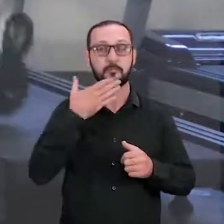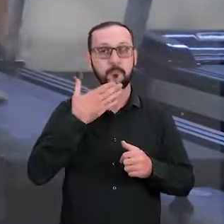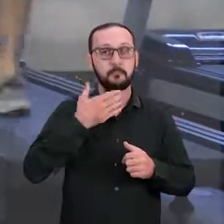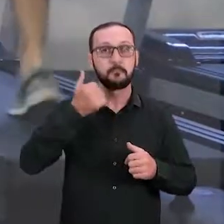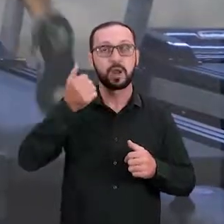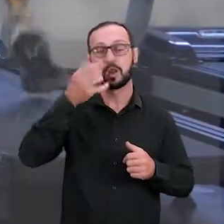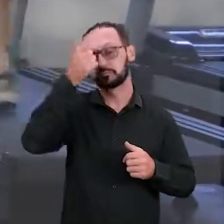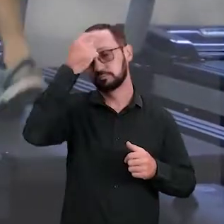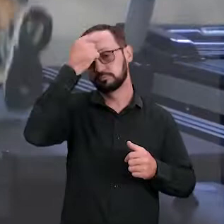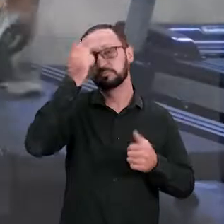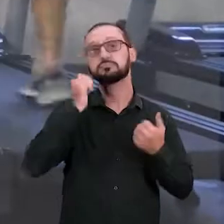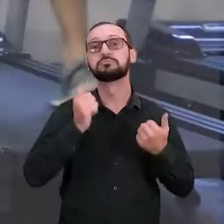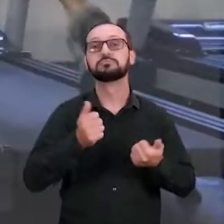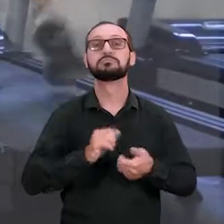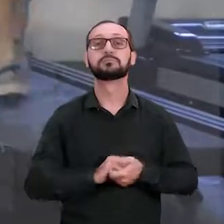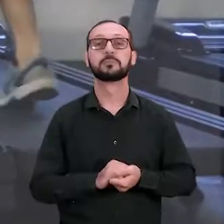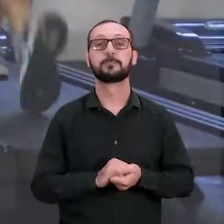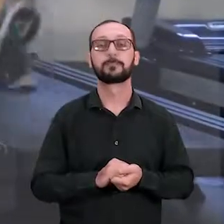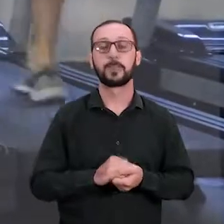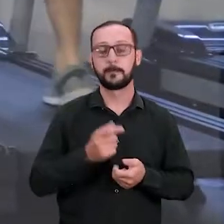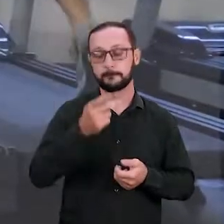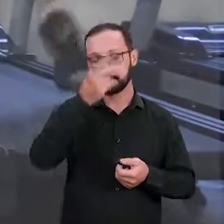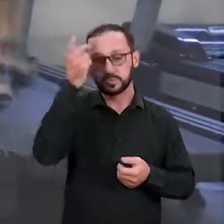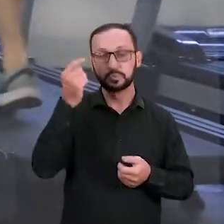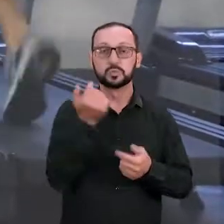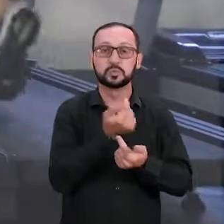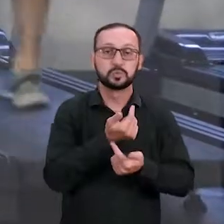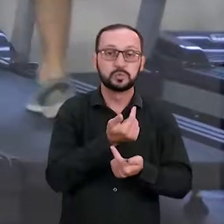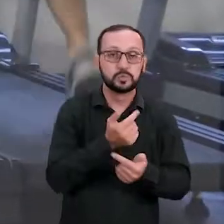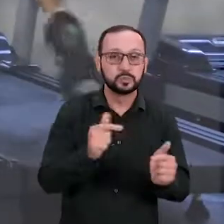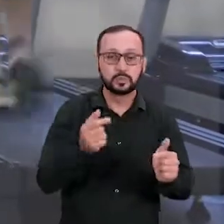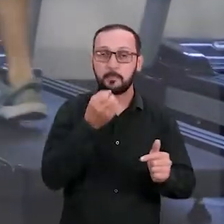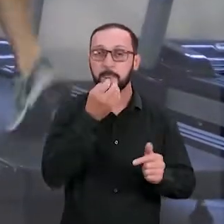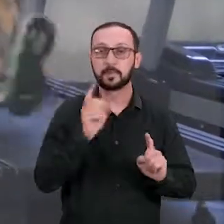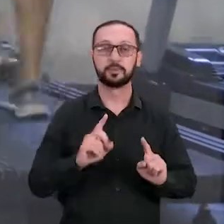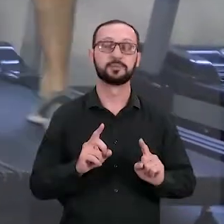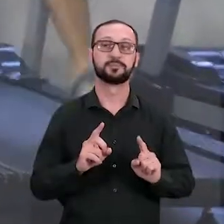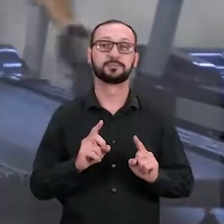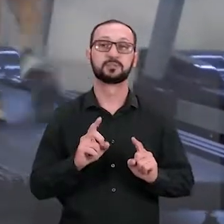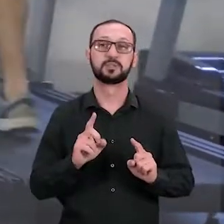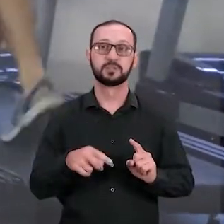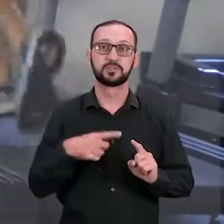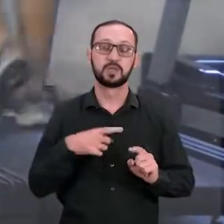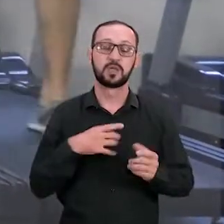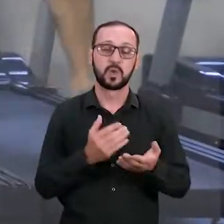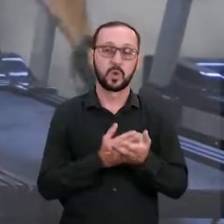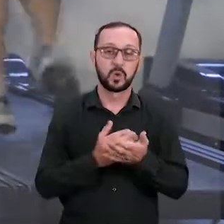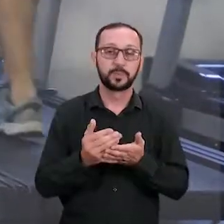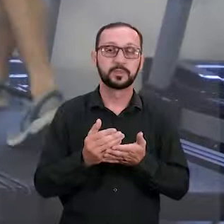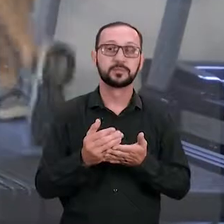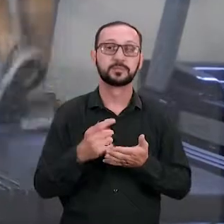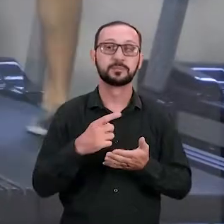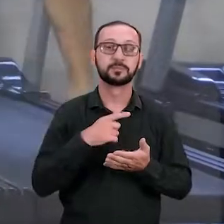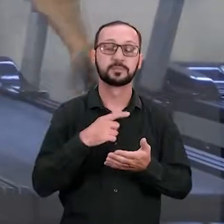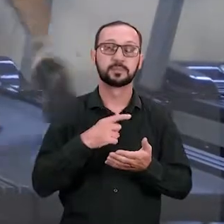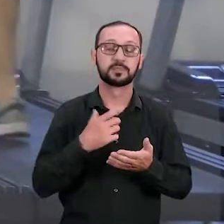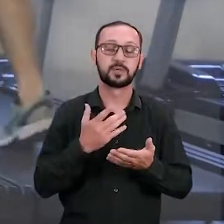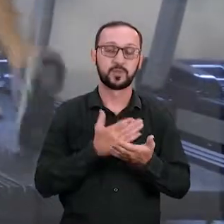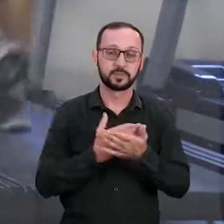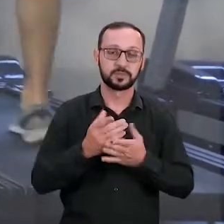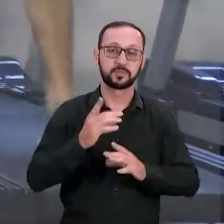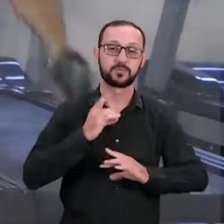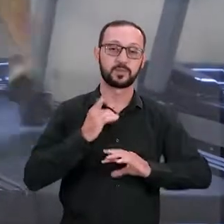tem melhor saúde mental. A pessoa que não tem uma condição física boa, já é meio passo para ter um